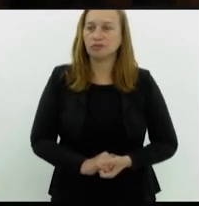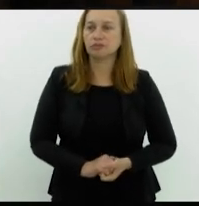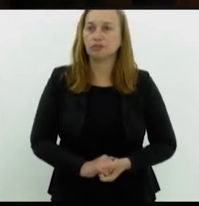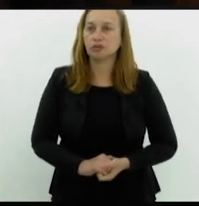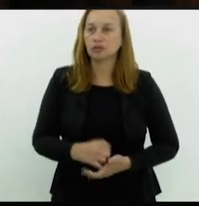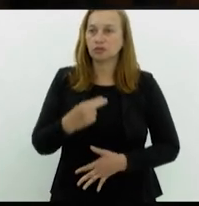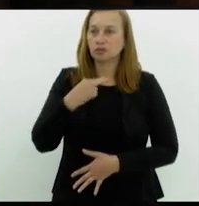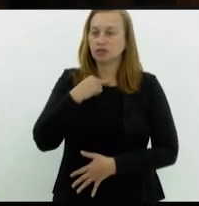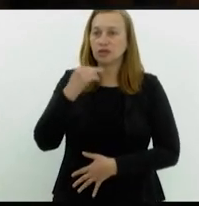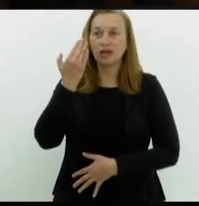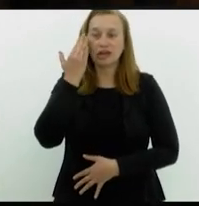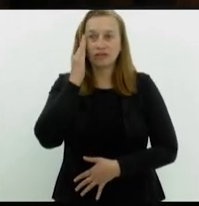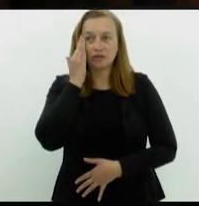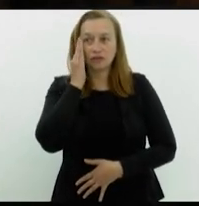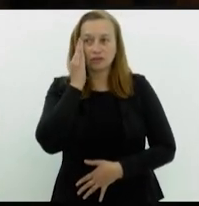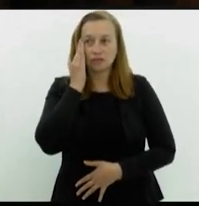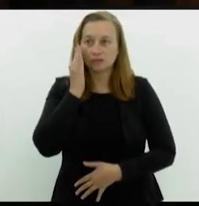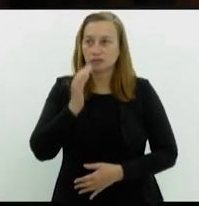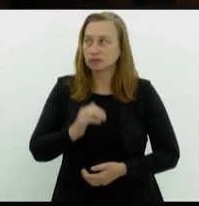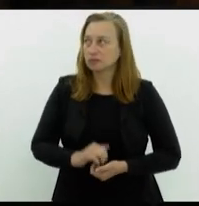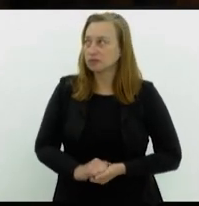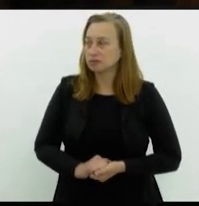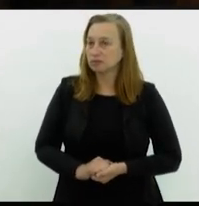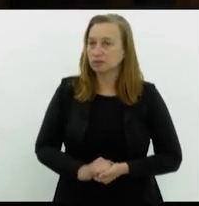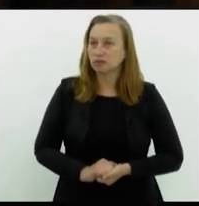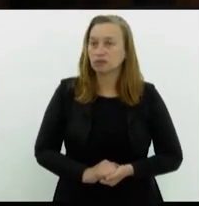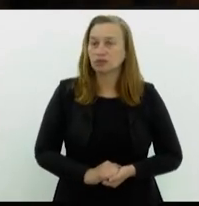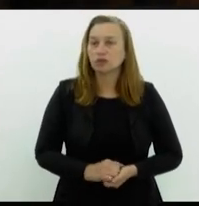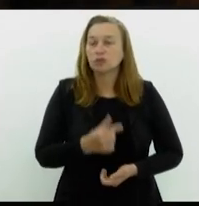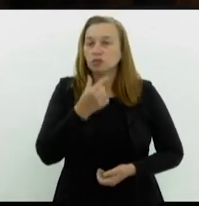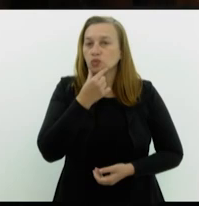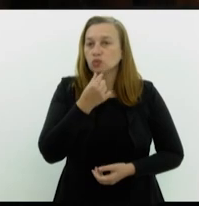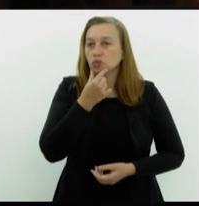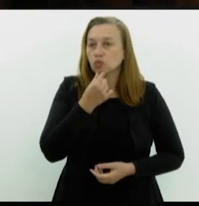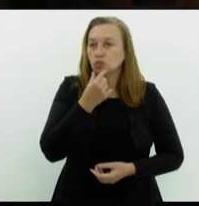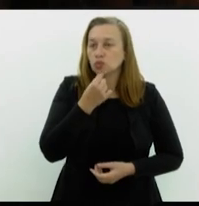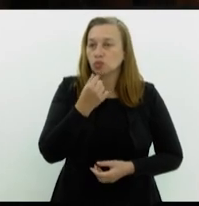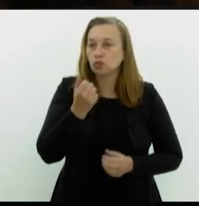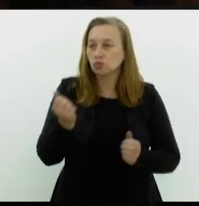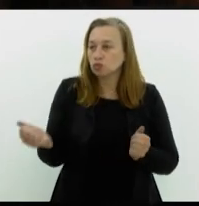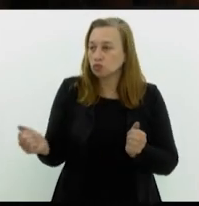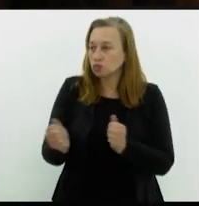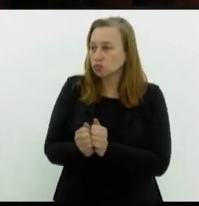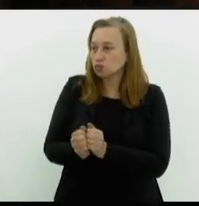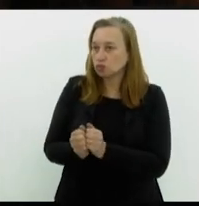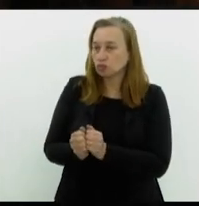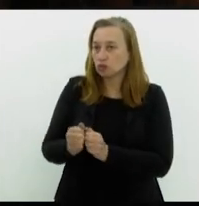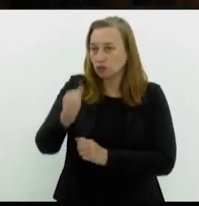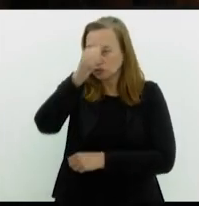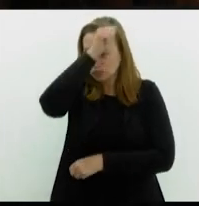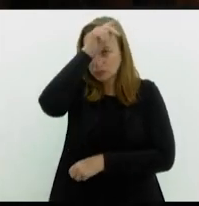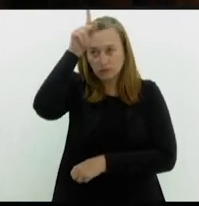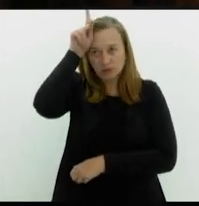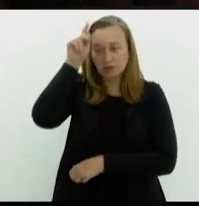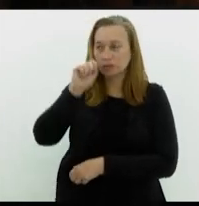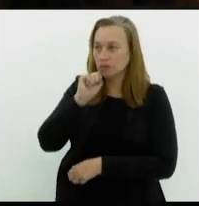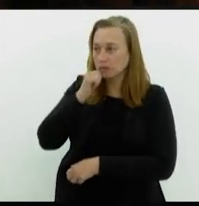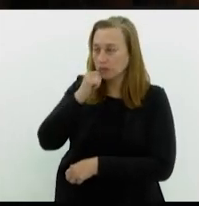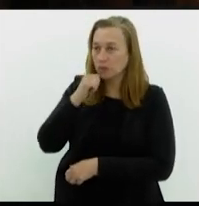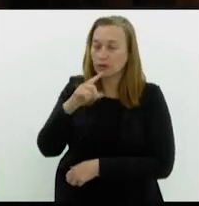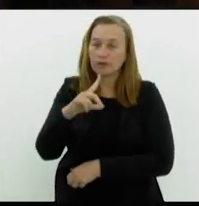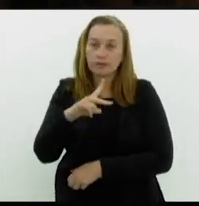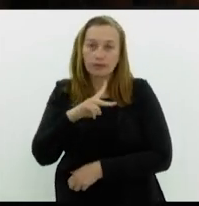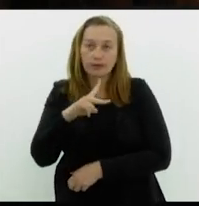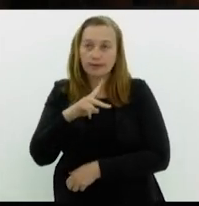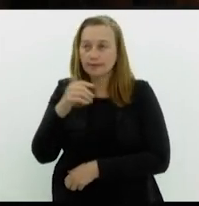que essa mesma turma de meninos em volta de Eduardo Paes tenha a